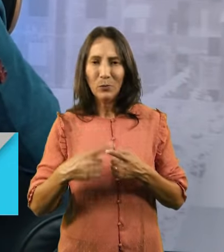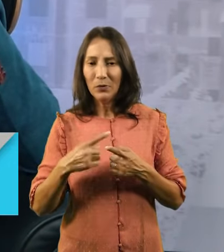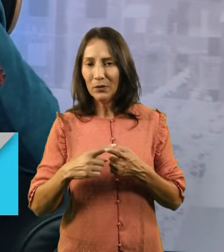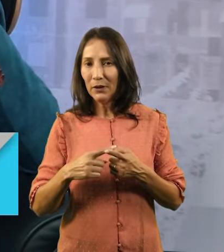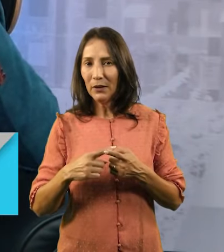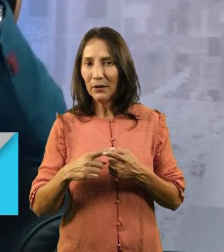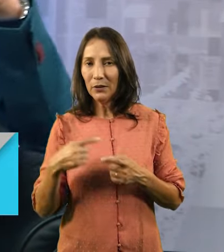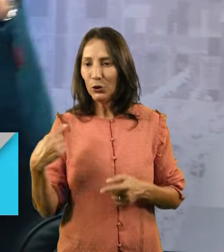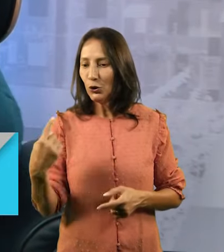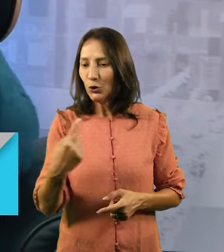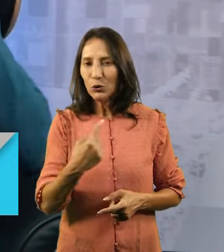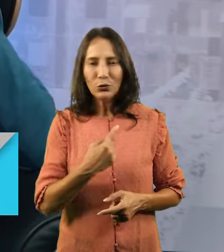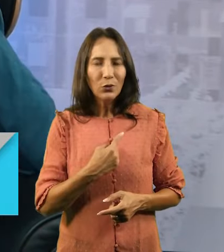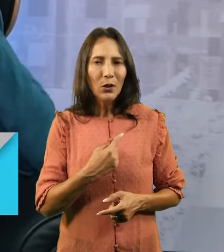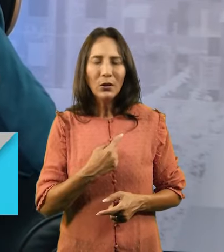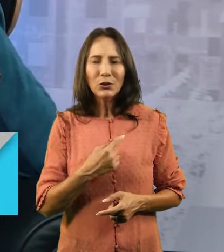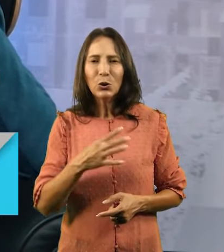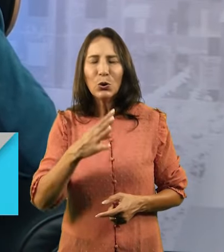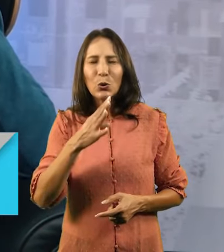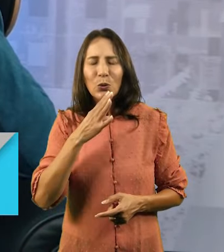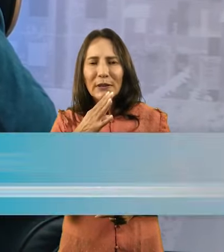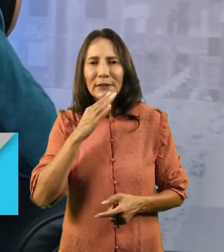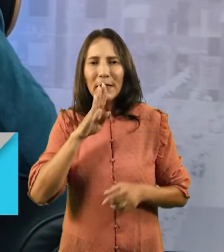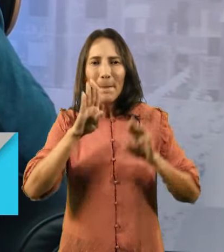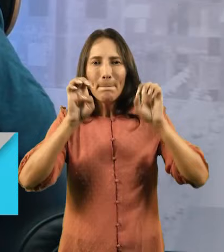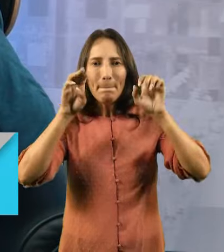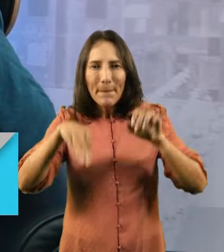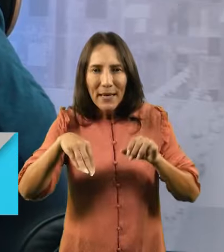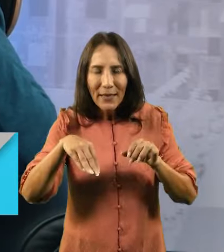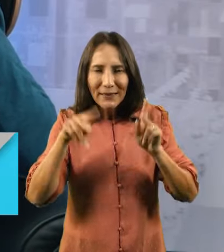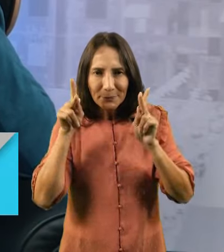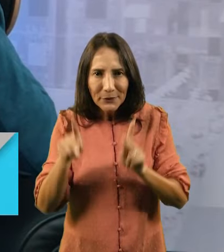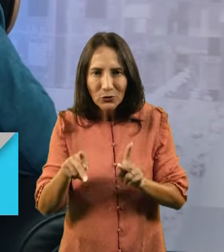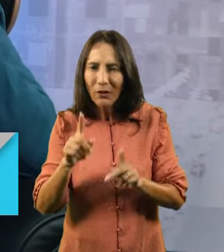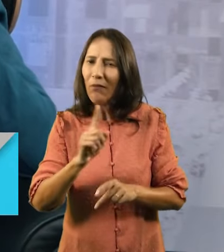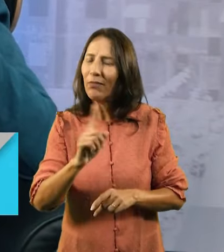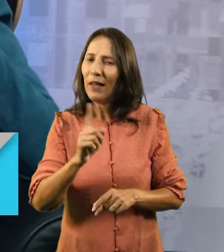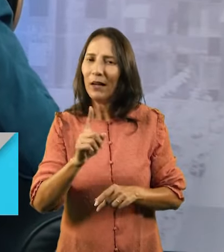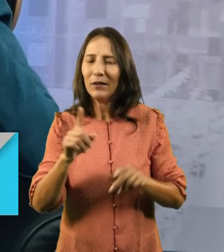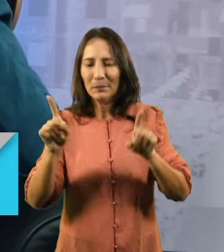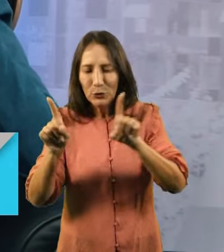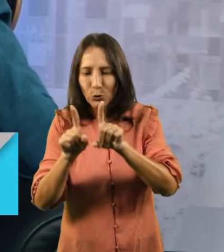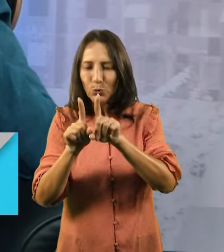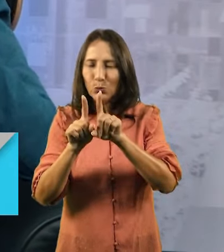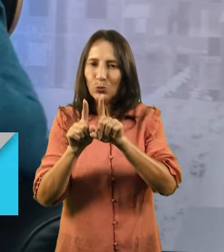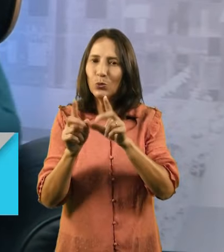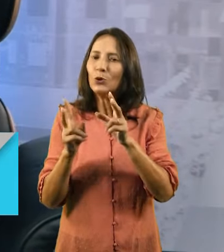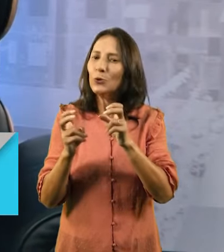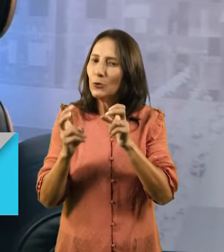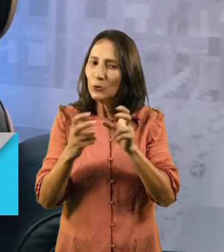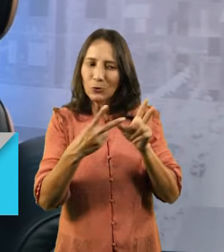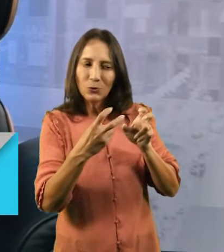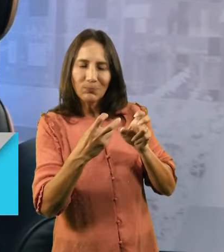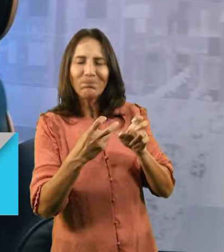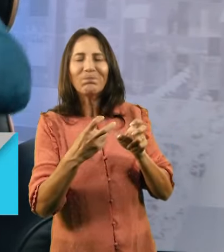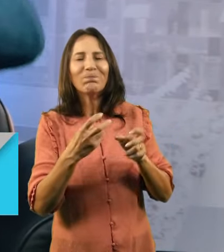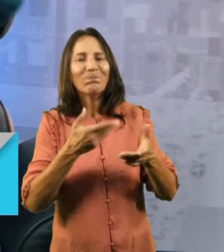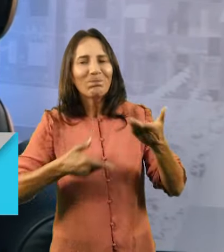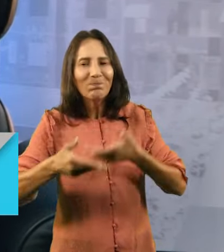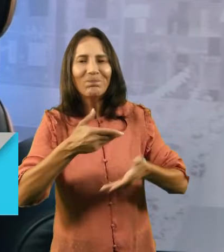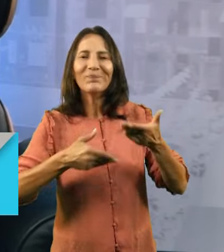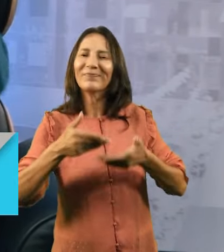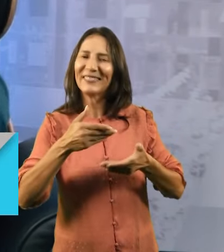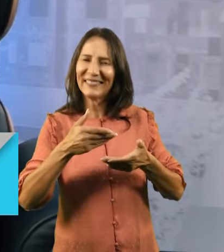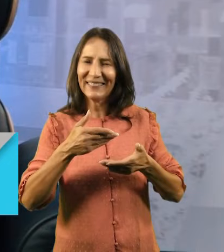as pessoas a não ser depois que passamos a viver debaixo do mesmo teto. Por isso, ó Deus, eu levanto as minhas mãos e faço